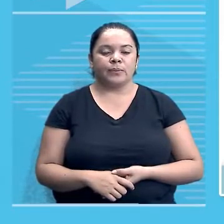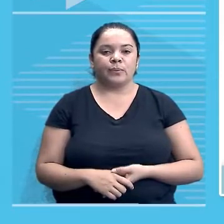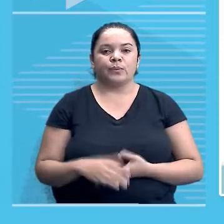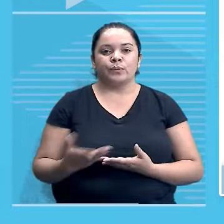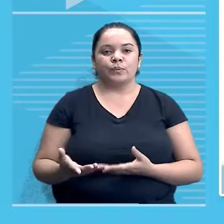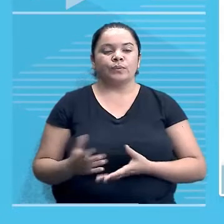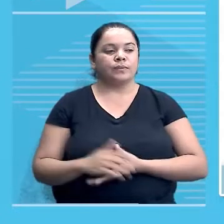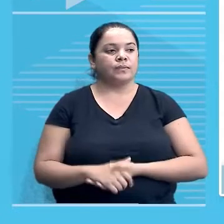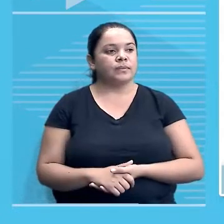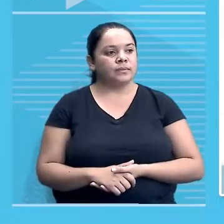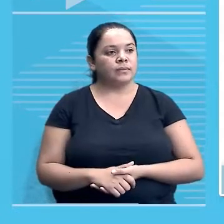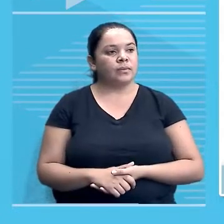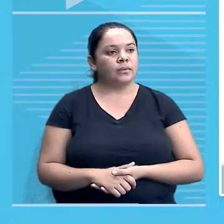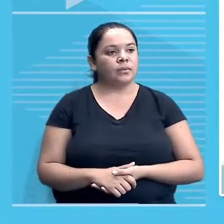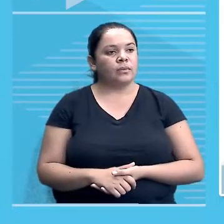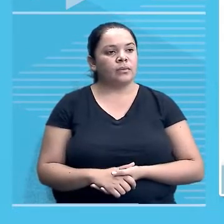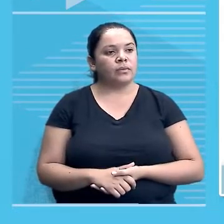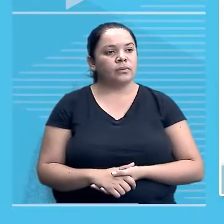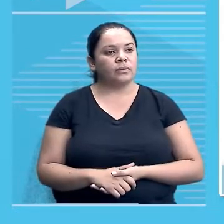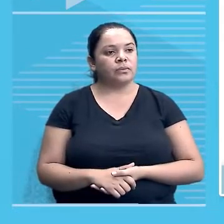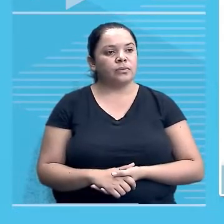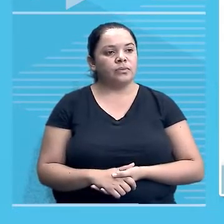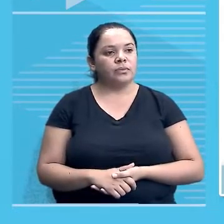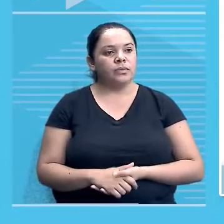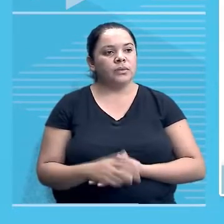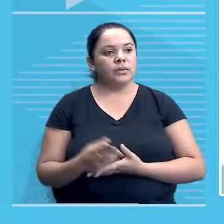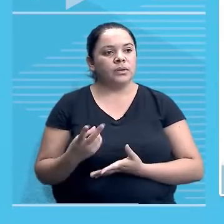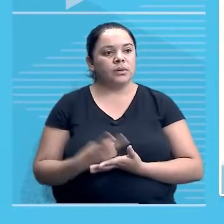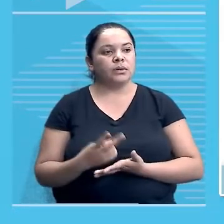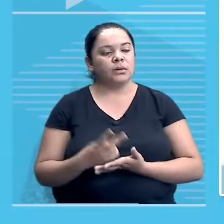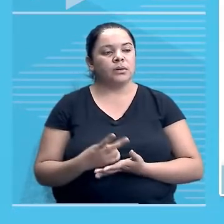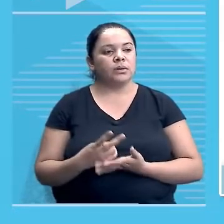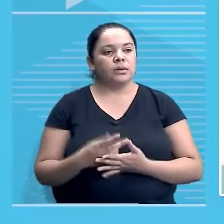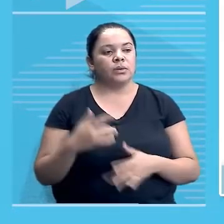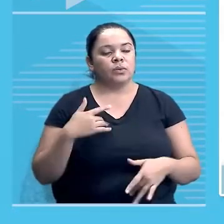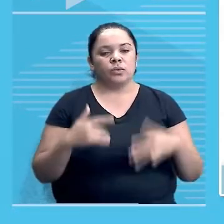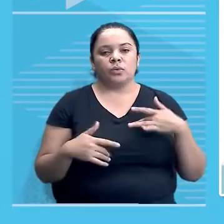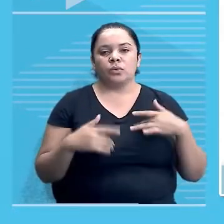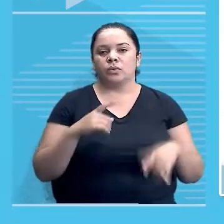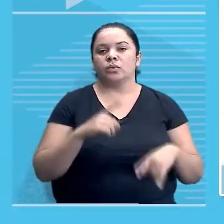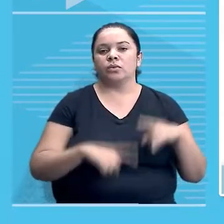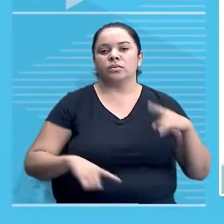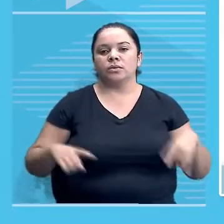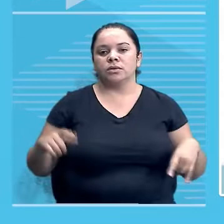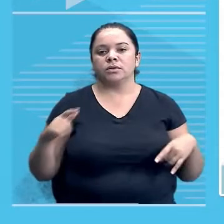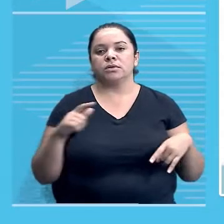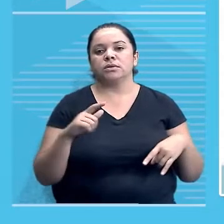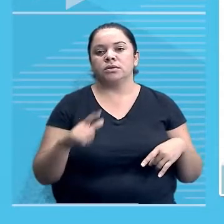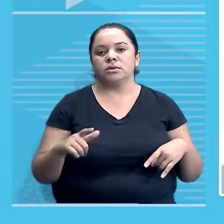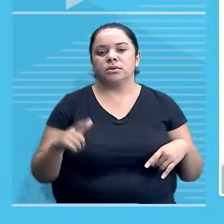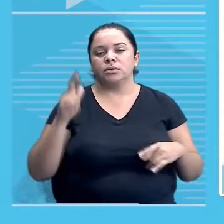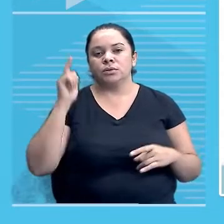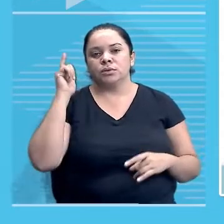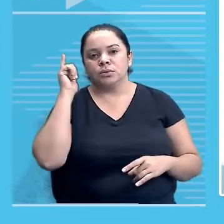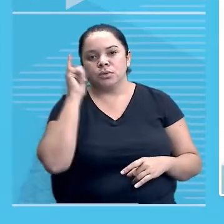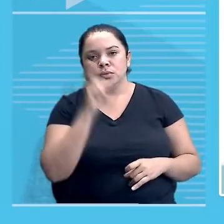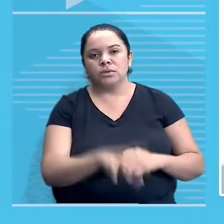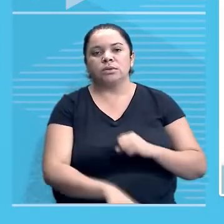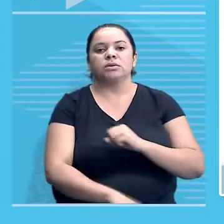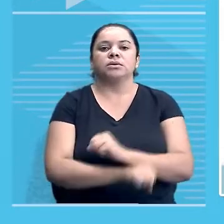Jovens, então ficamos combinados assim. Toda vez que o corpo ele ganha ou perde calor,